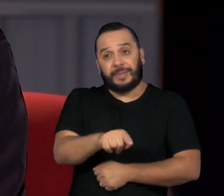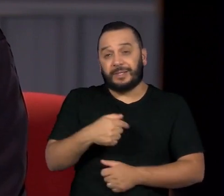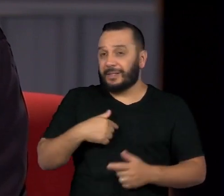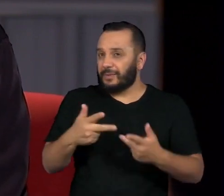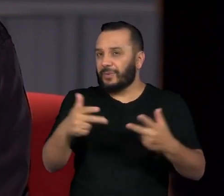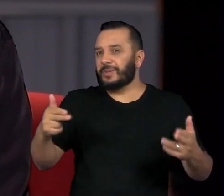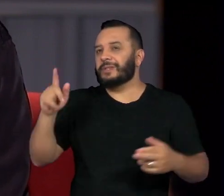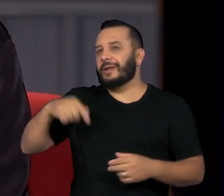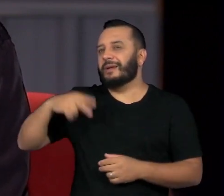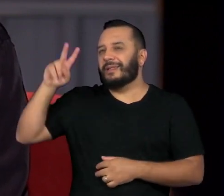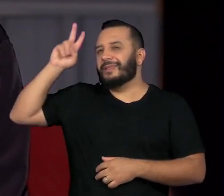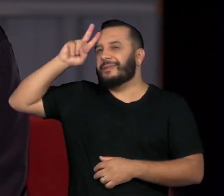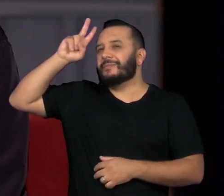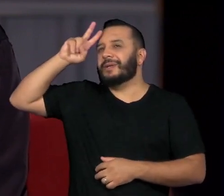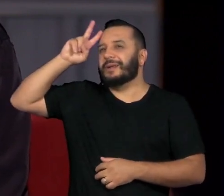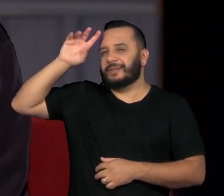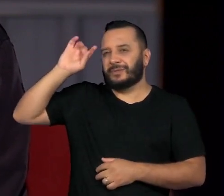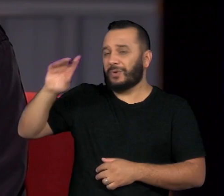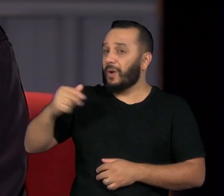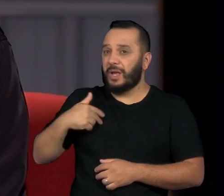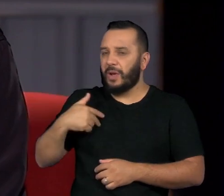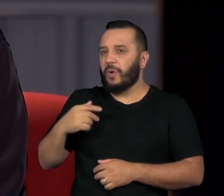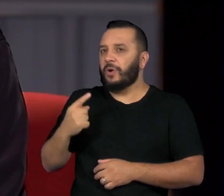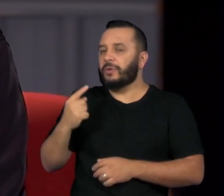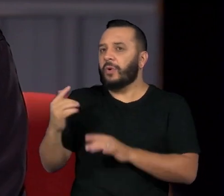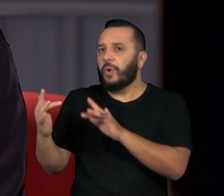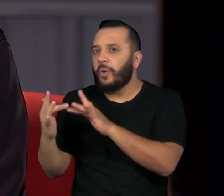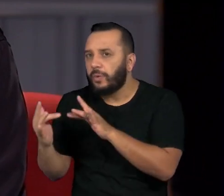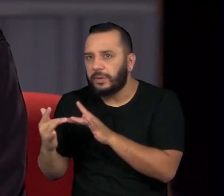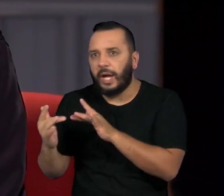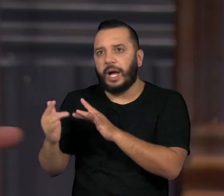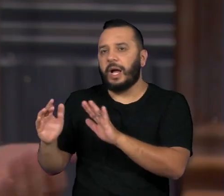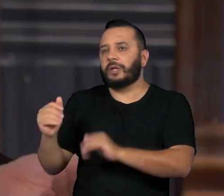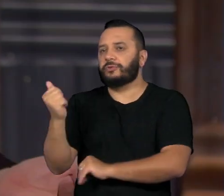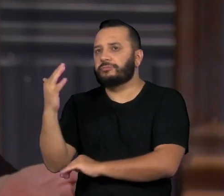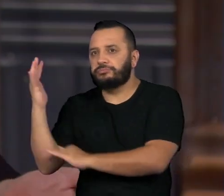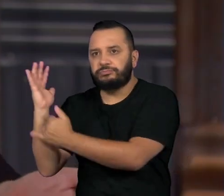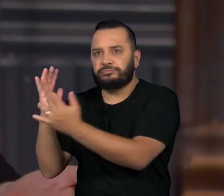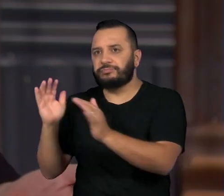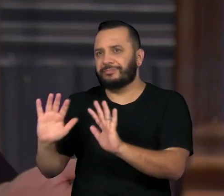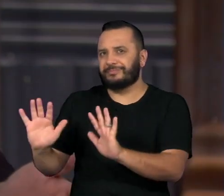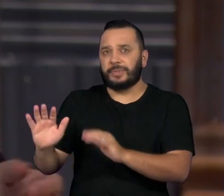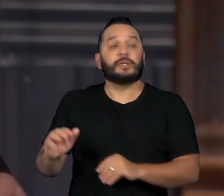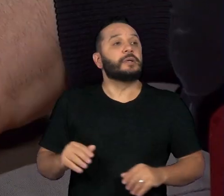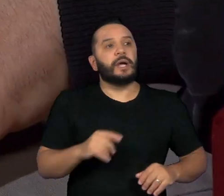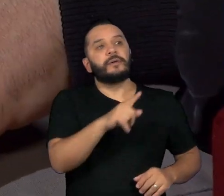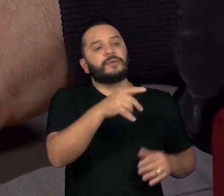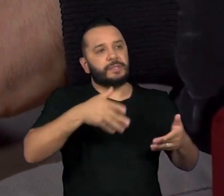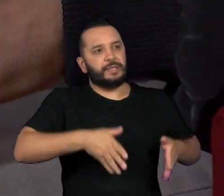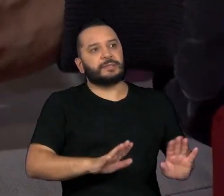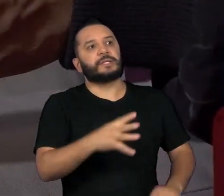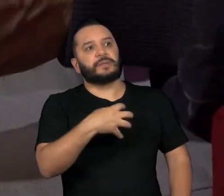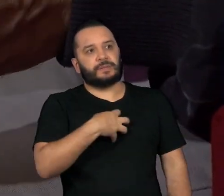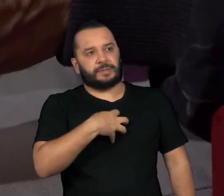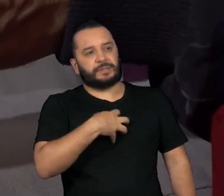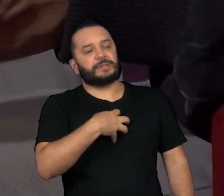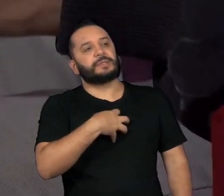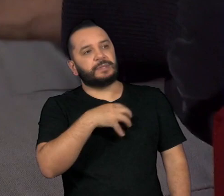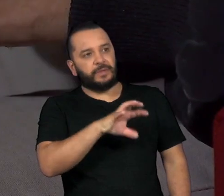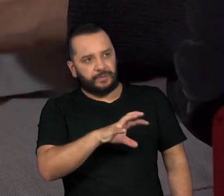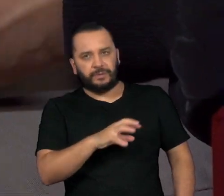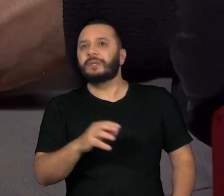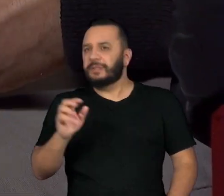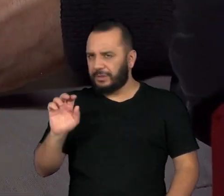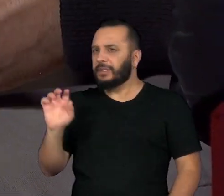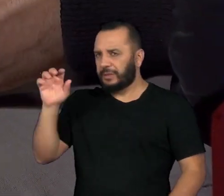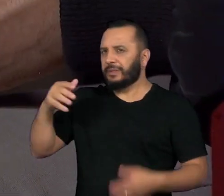apenas memória, eu não tinha contato com o campo, ele já não voltava para lá. Você é um garoto nascido em Salvador, Nasci né? na cidade, fui criado no